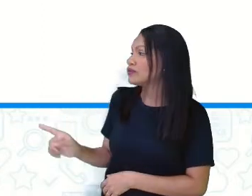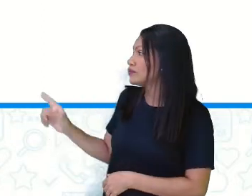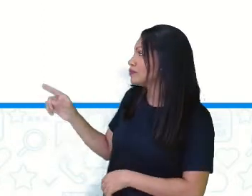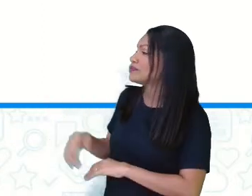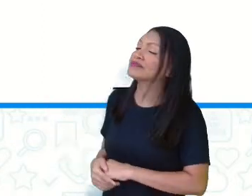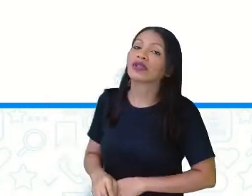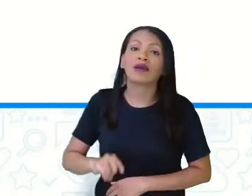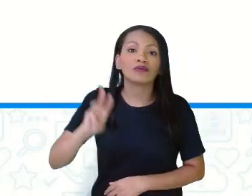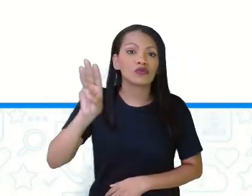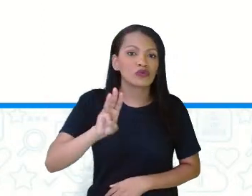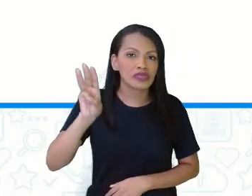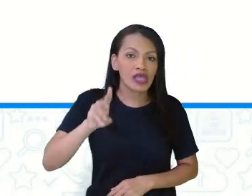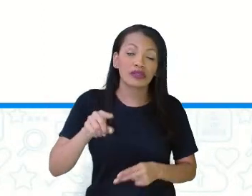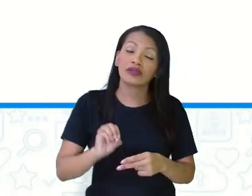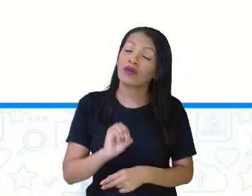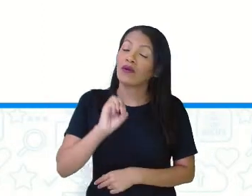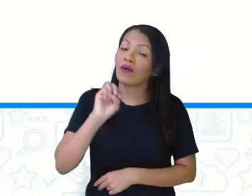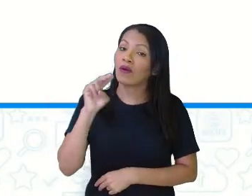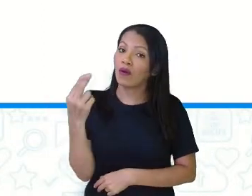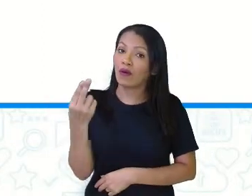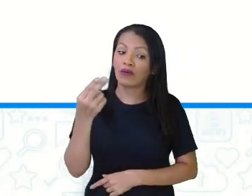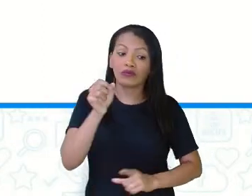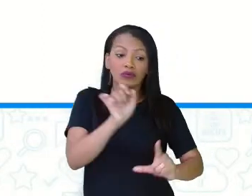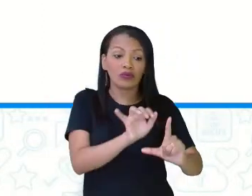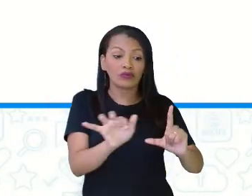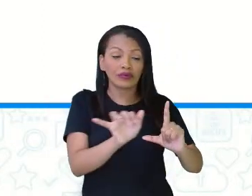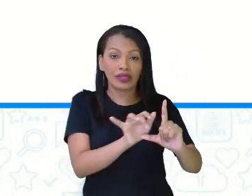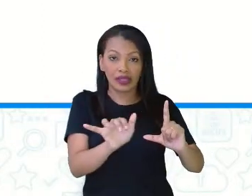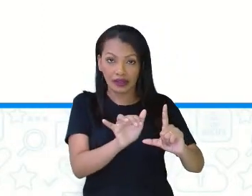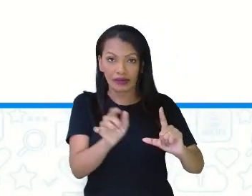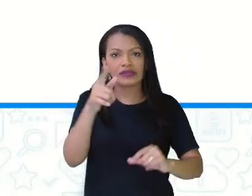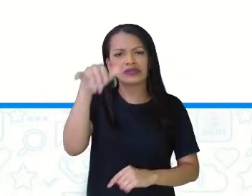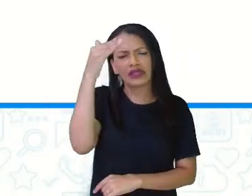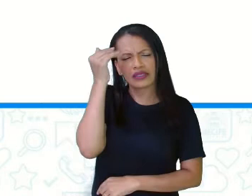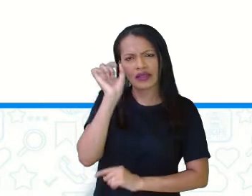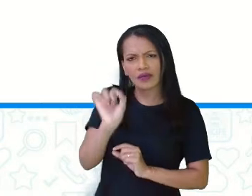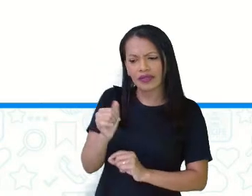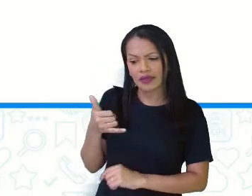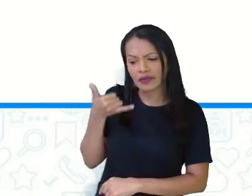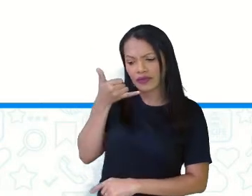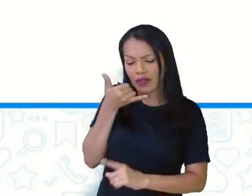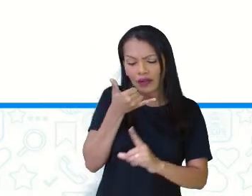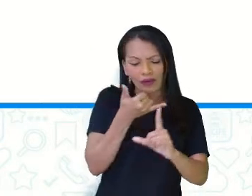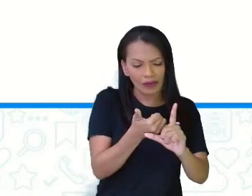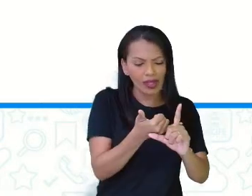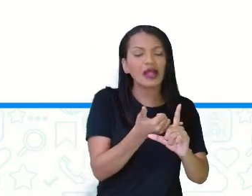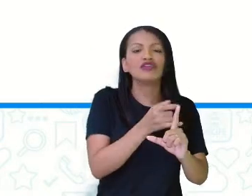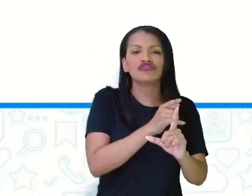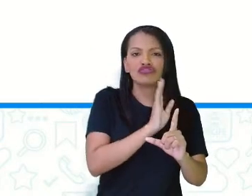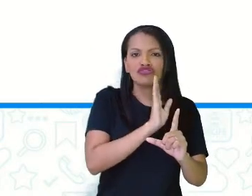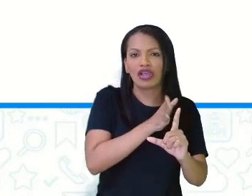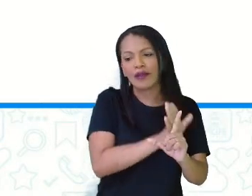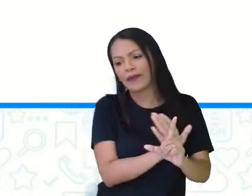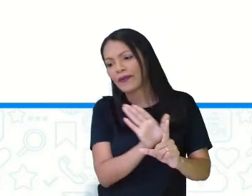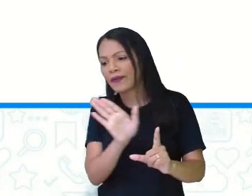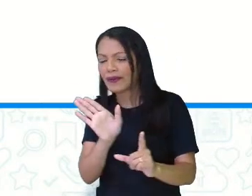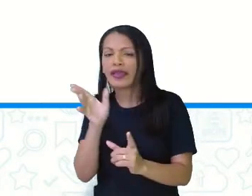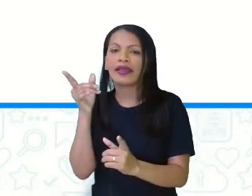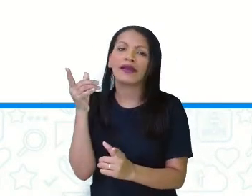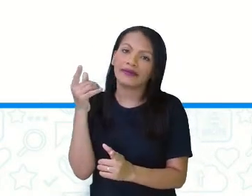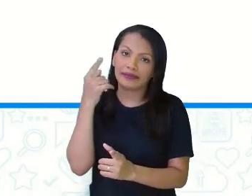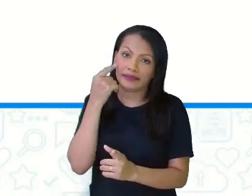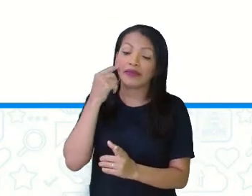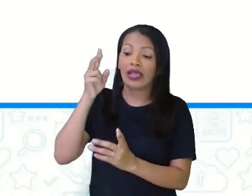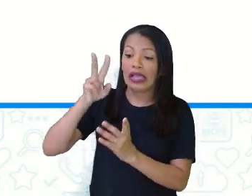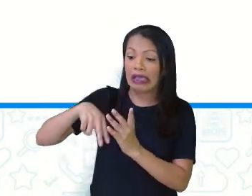no QR Code, que vocês já sabem, apontando a câmera, vai direto para a matéria que a gente vai trabalhar